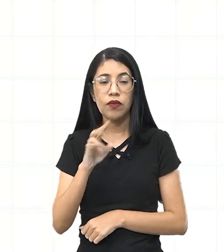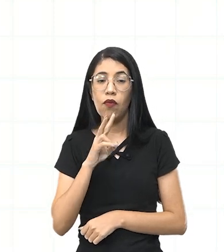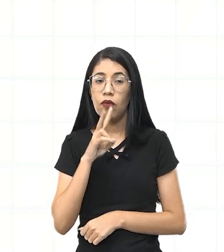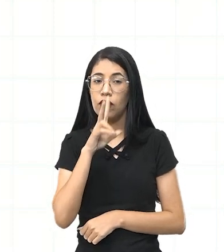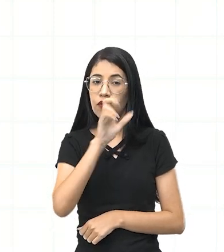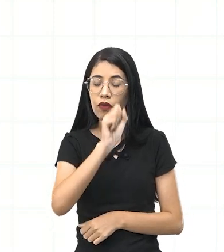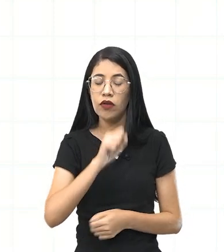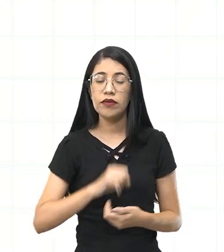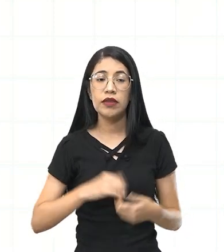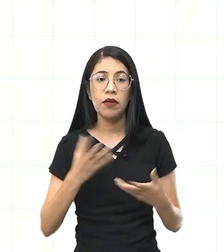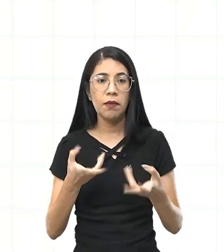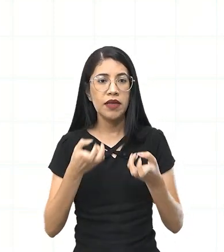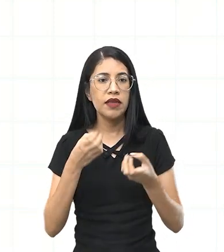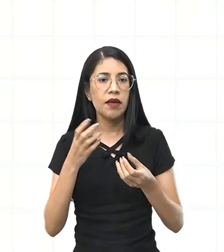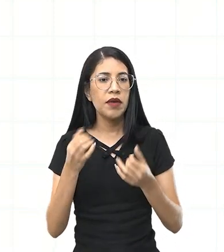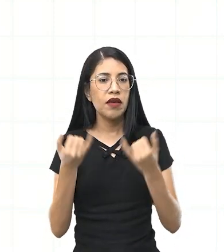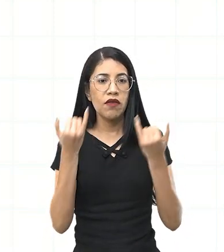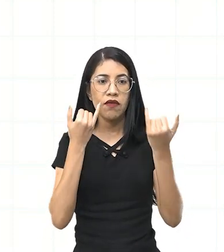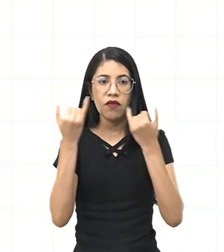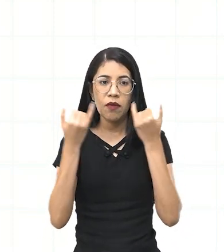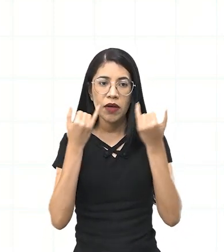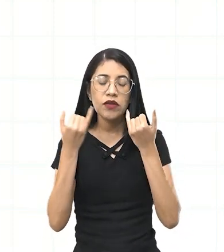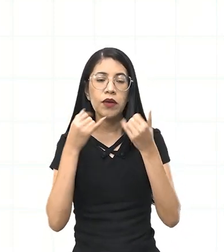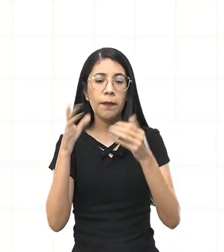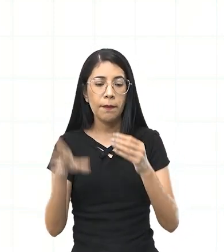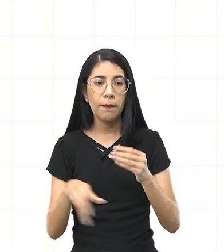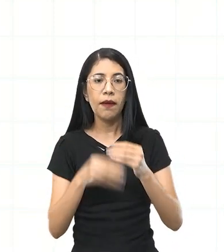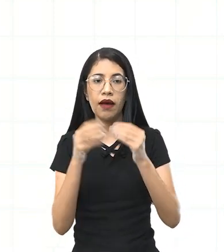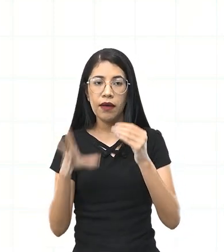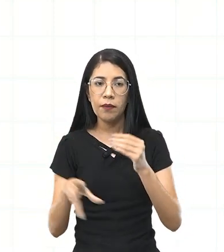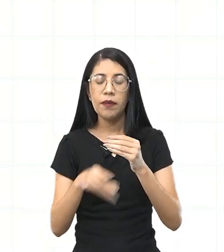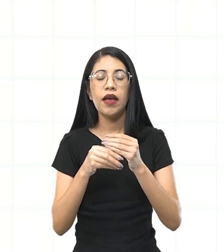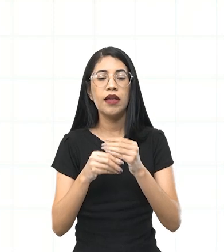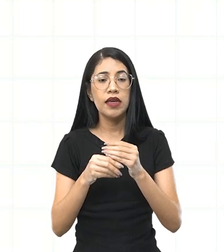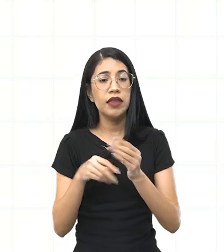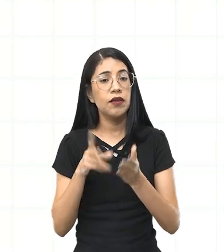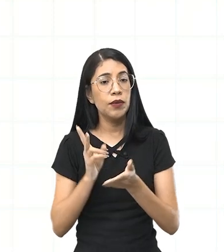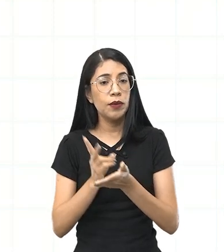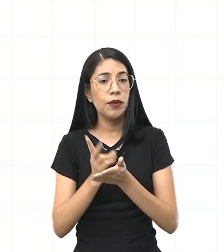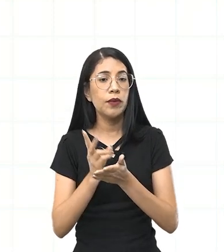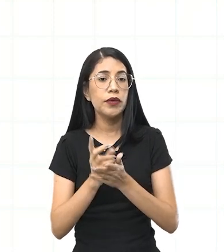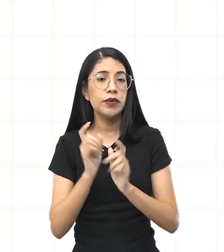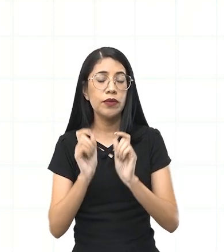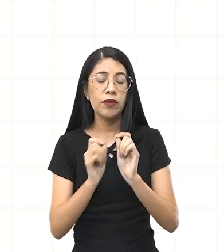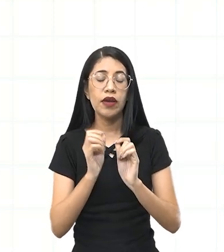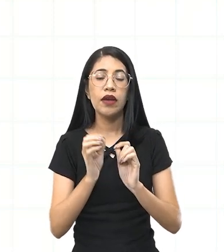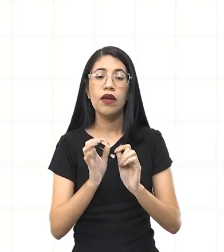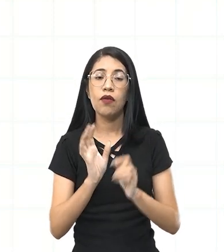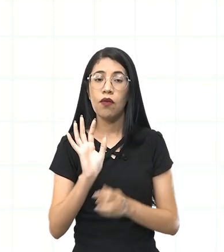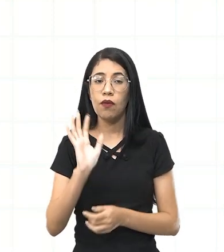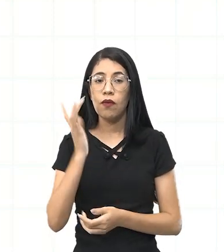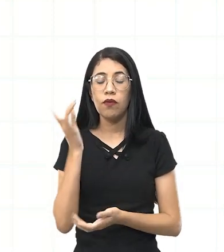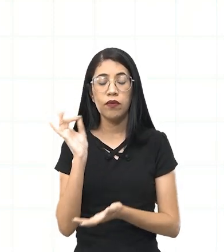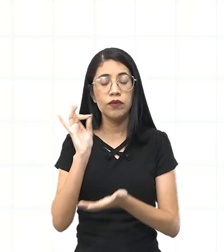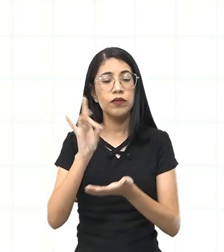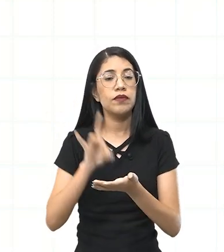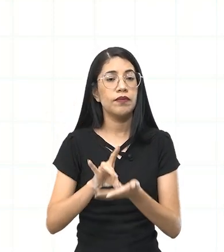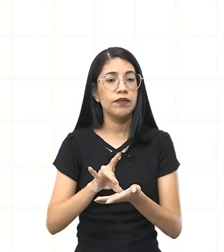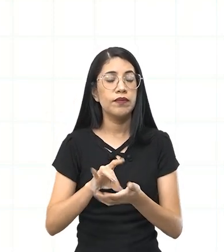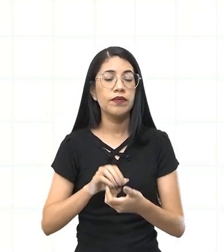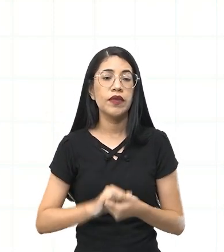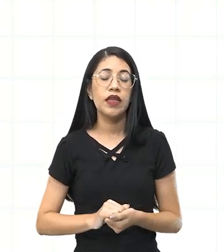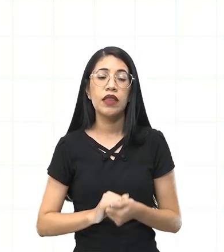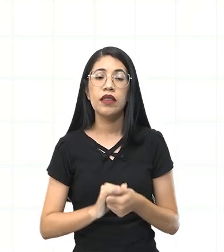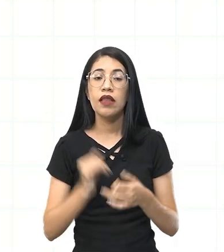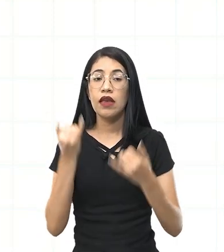Vejam quanta informação nós temos também, né? Nós continuamos, então, com o fato, né? Nós temos